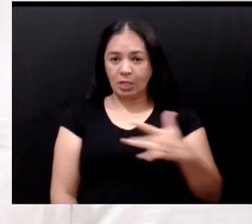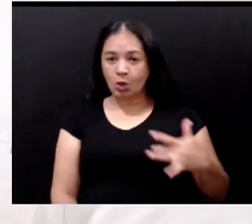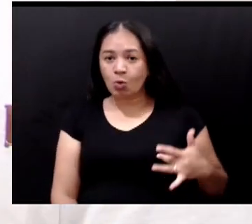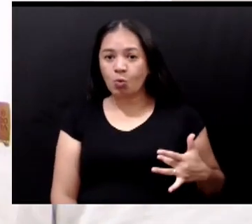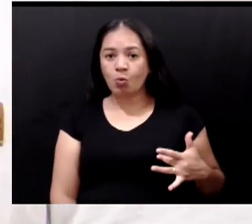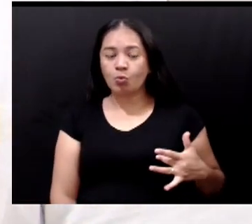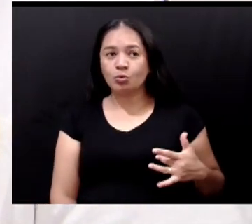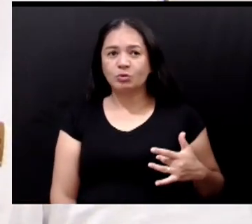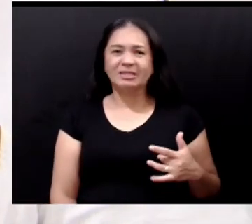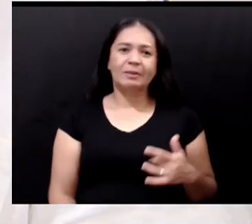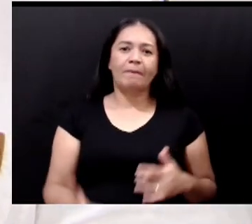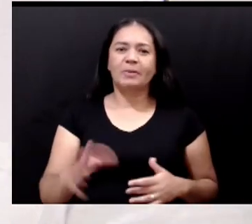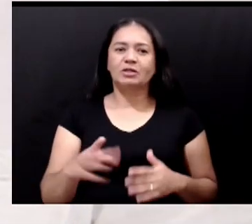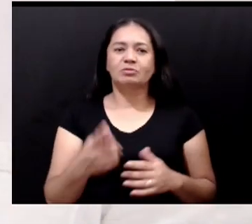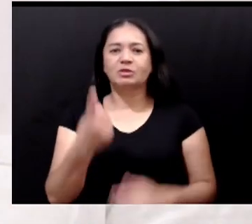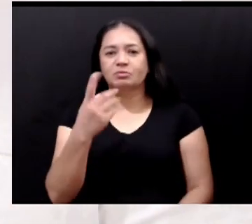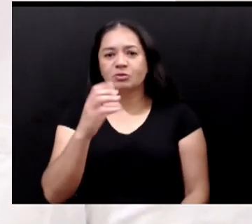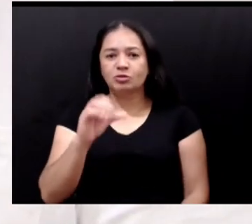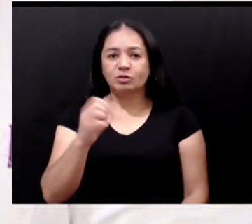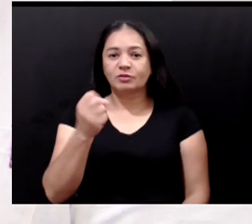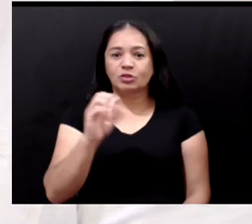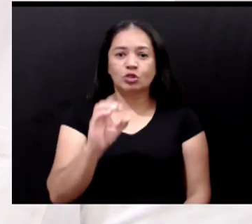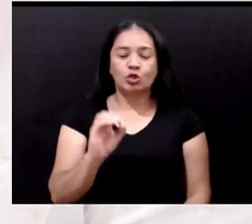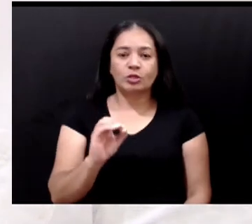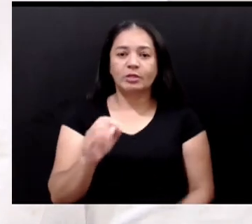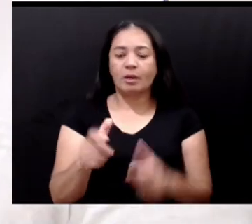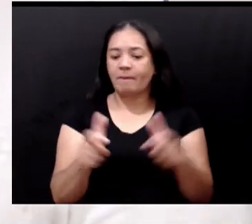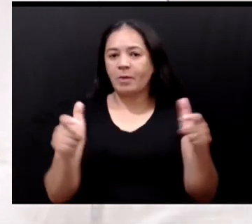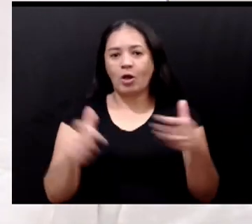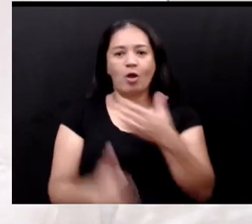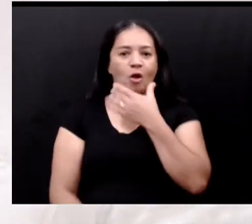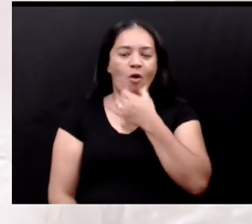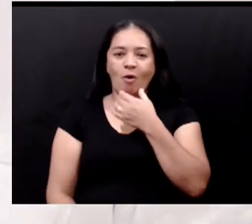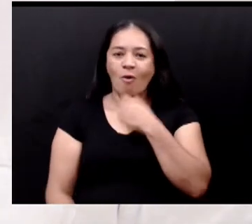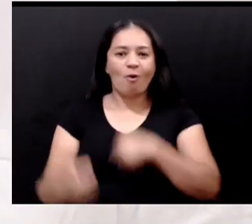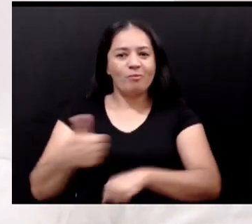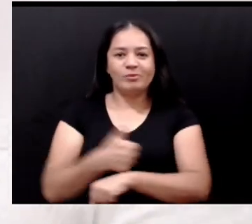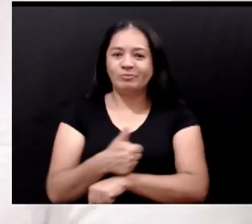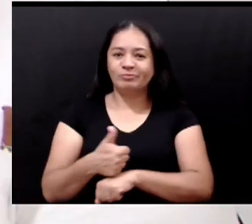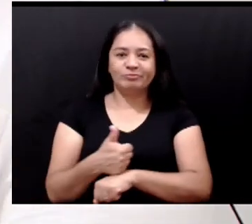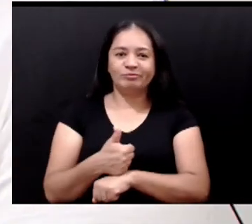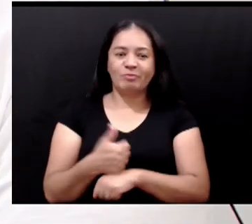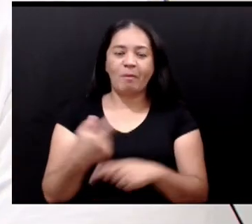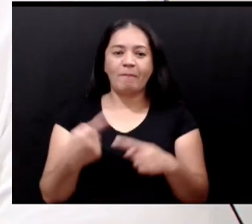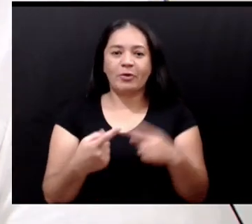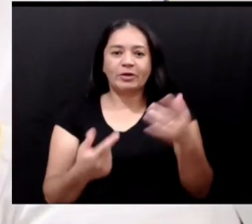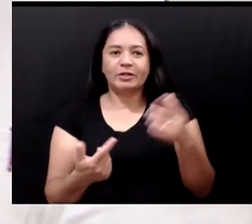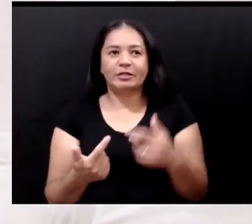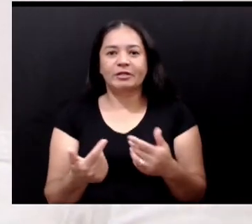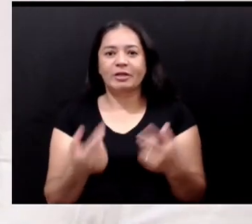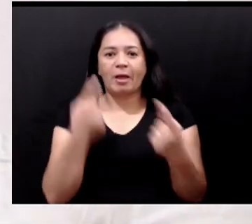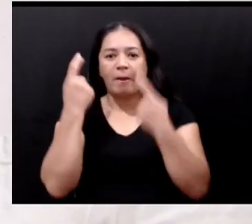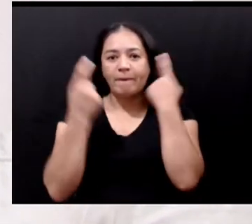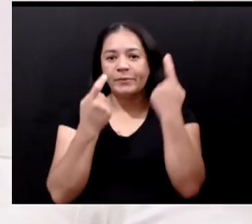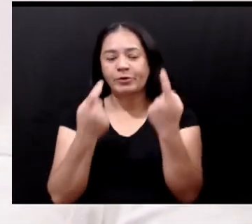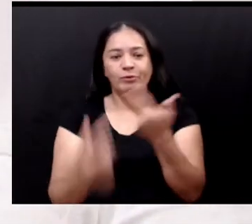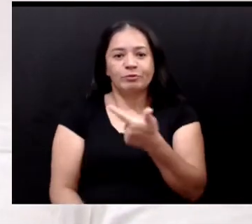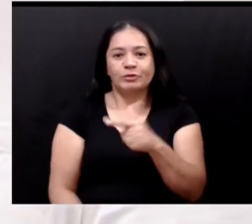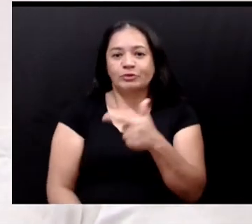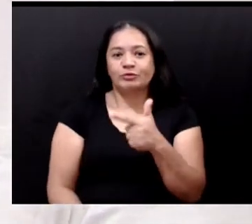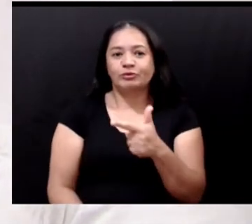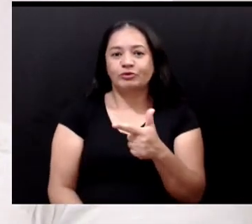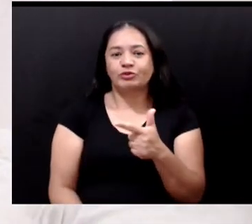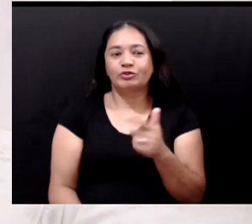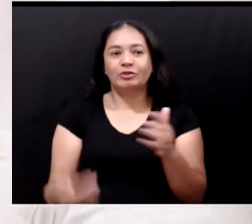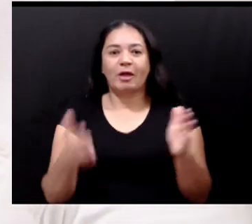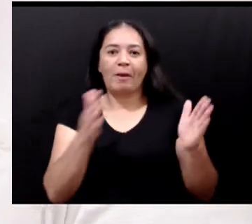80, a maioria dos podólogos eram homens, porque realmente não tinha essa preocupação com o lado estético